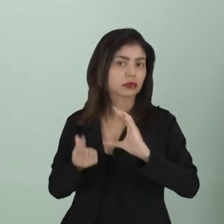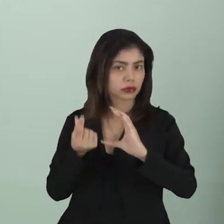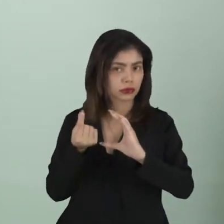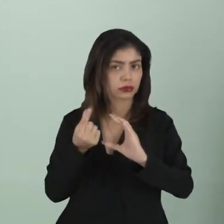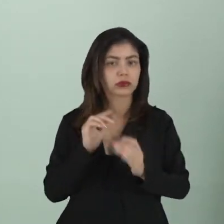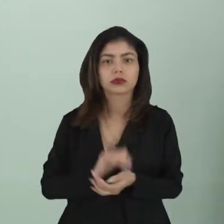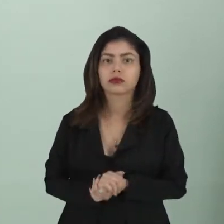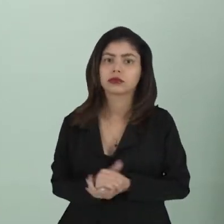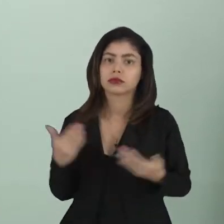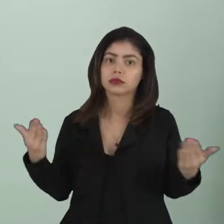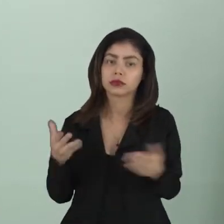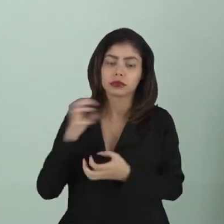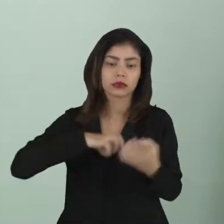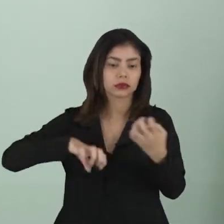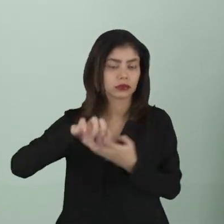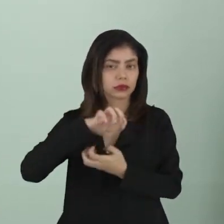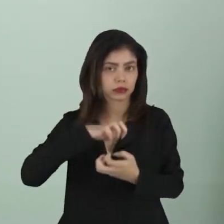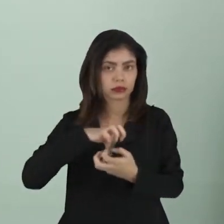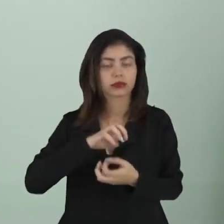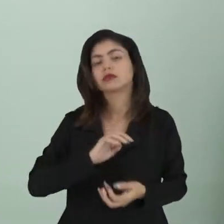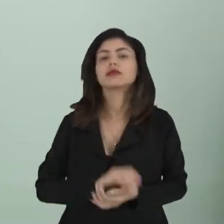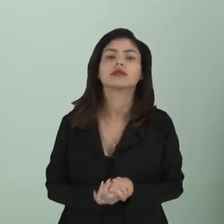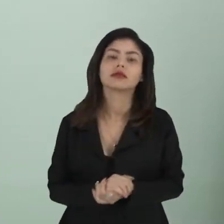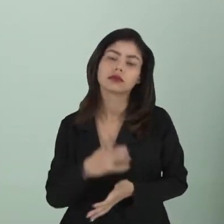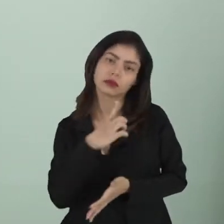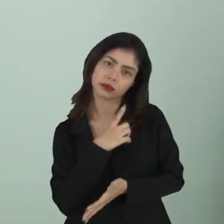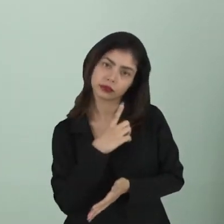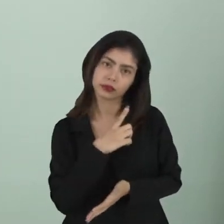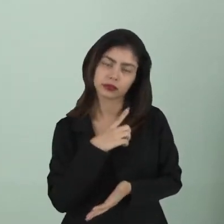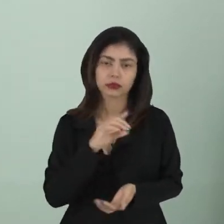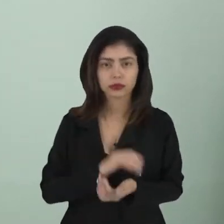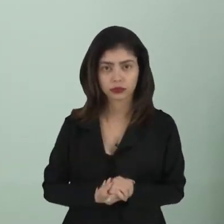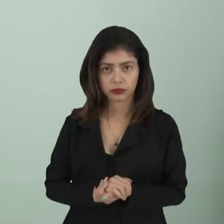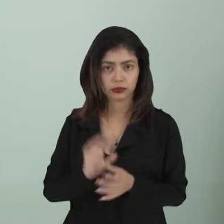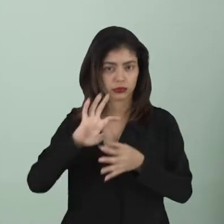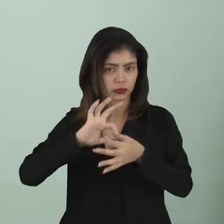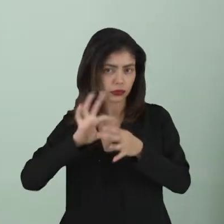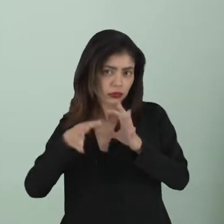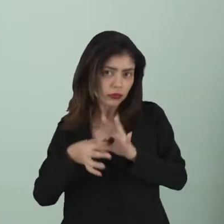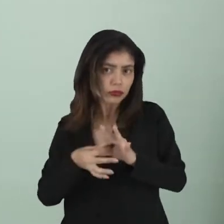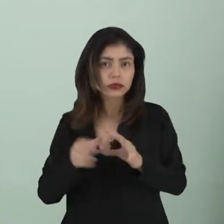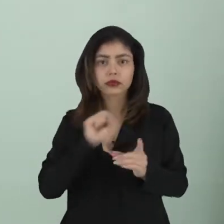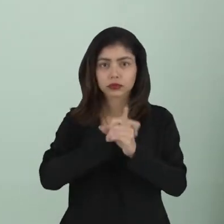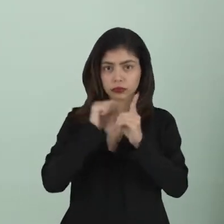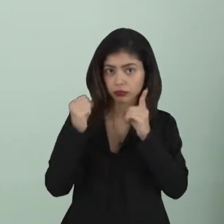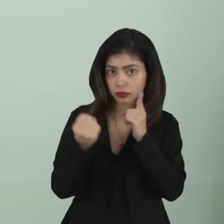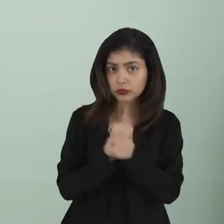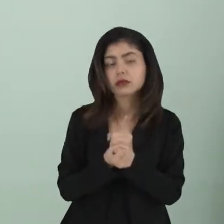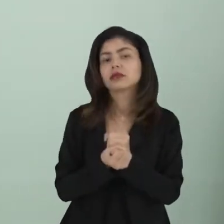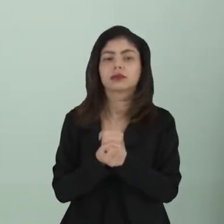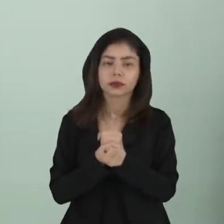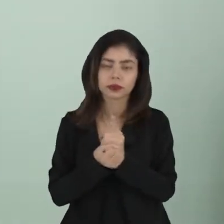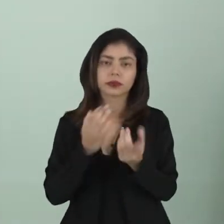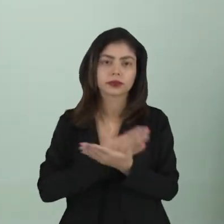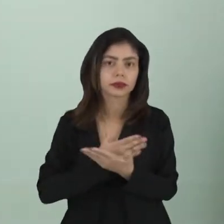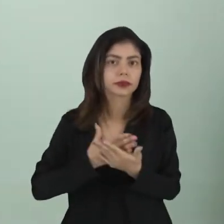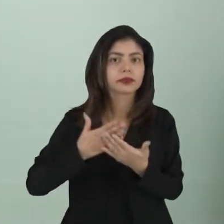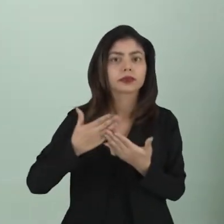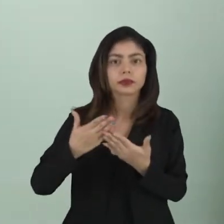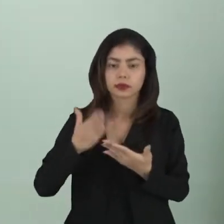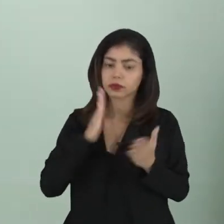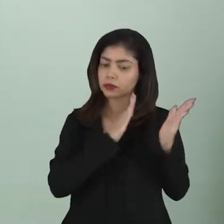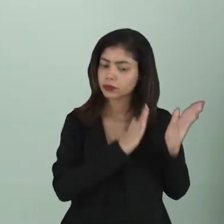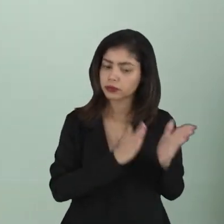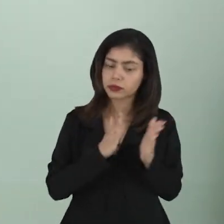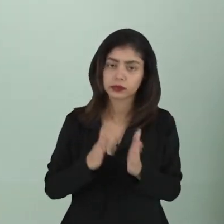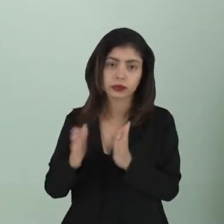A Revolução Industrial ela ocorreu em um contexto em que a sociedade ela começou a